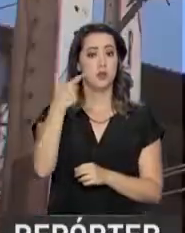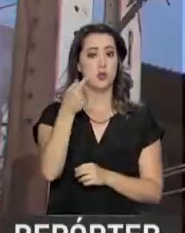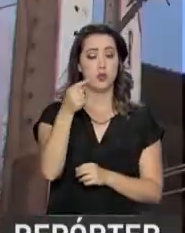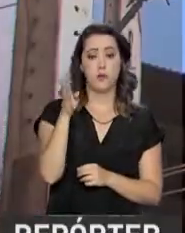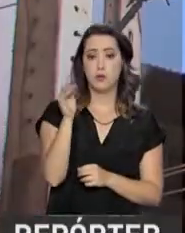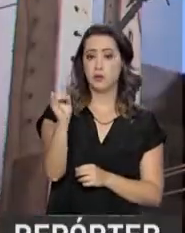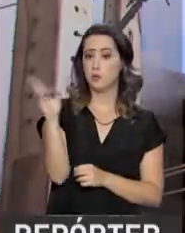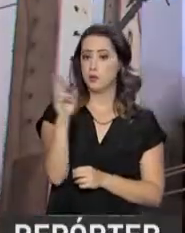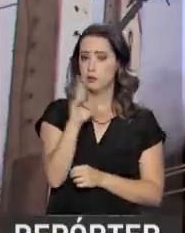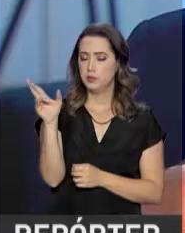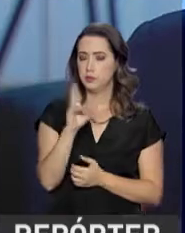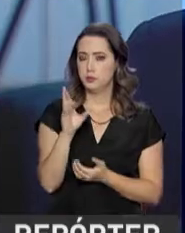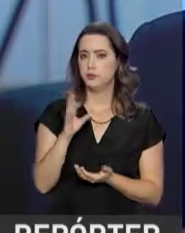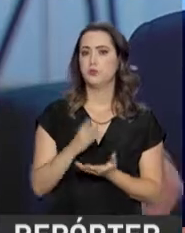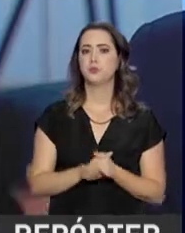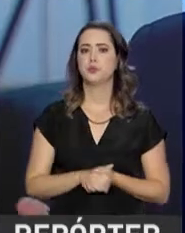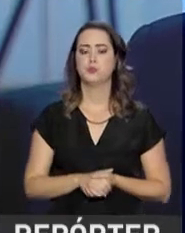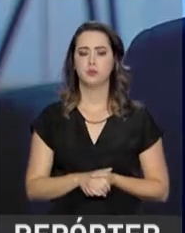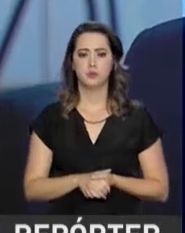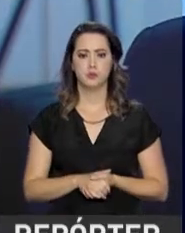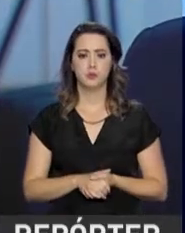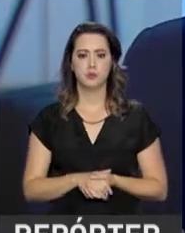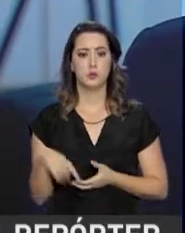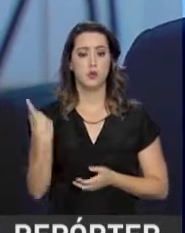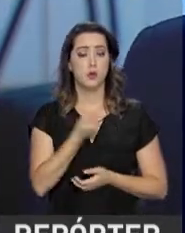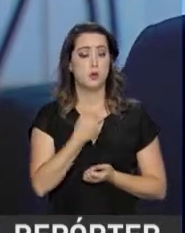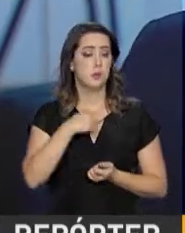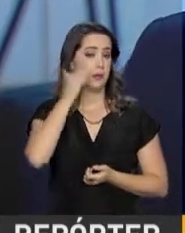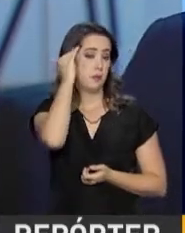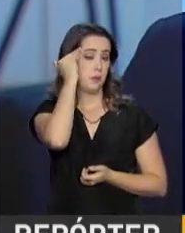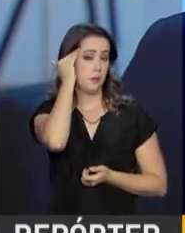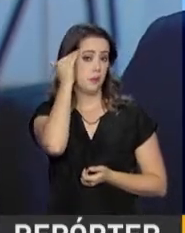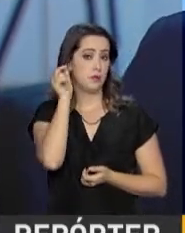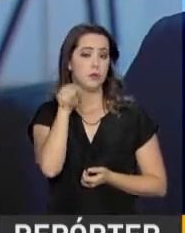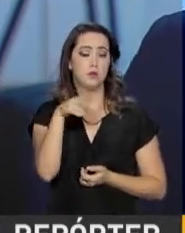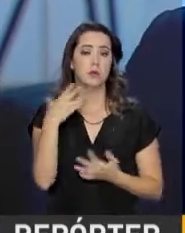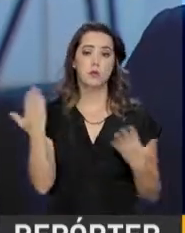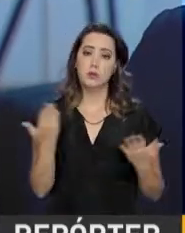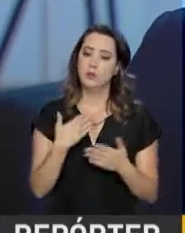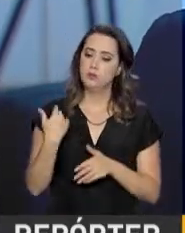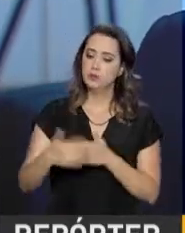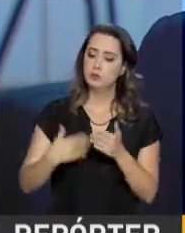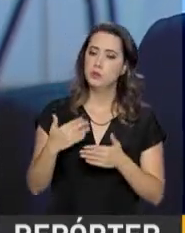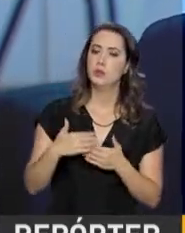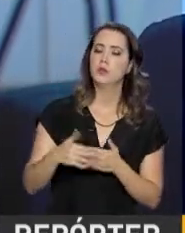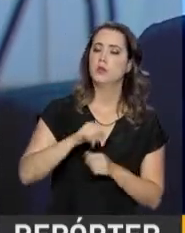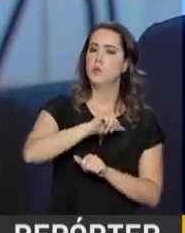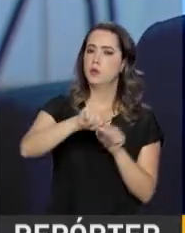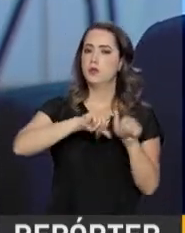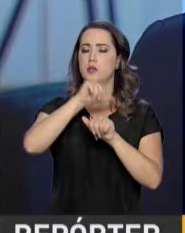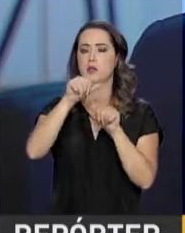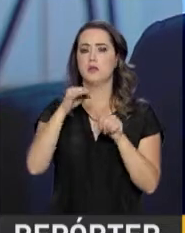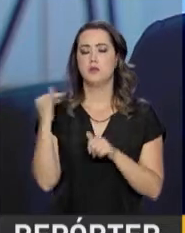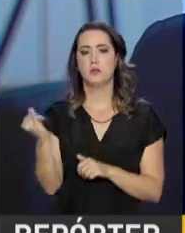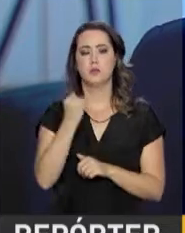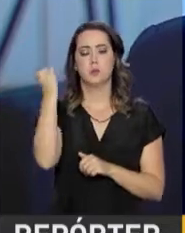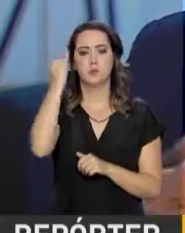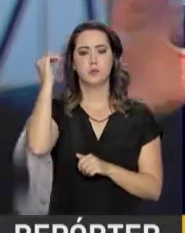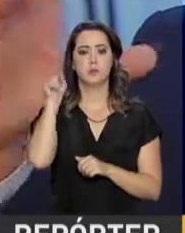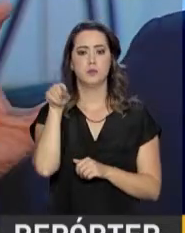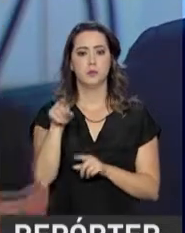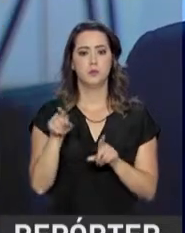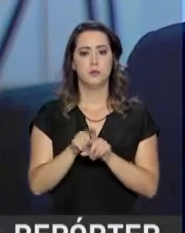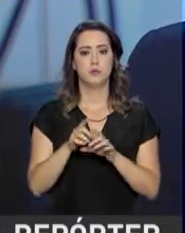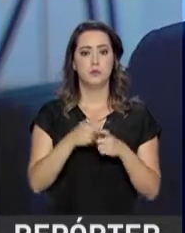de investimentos não temos que entender que a tendência é uma mudança muito grande no